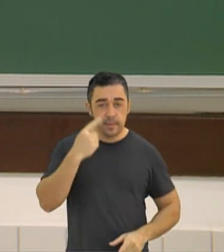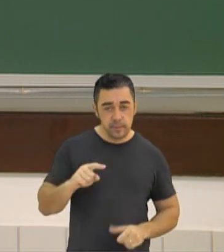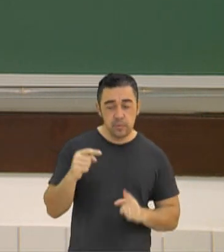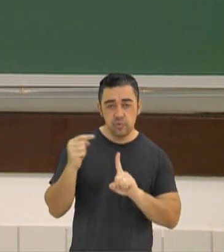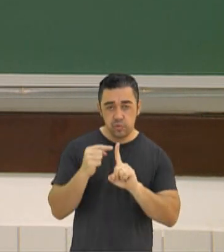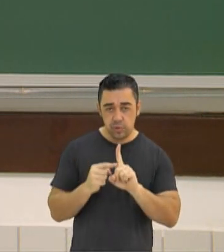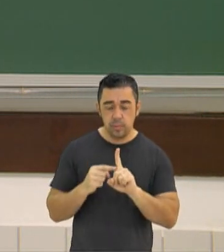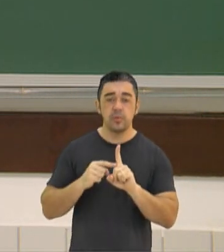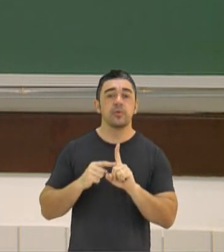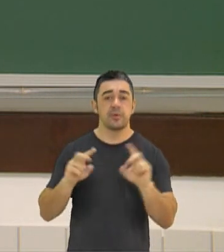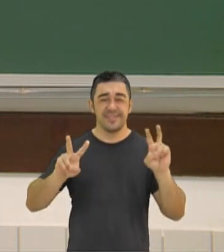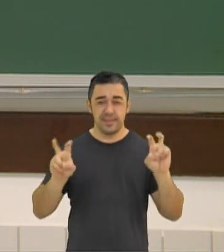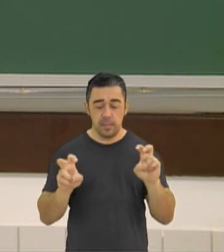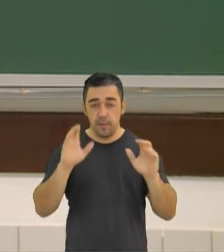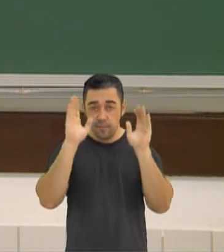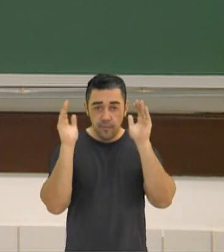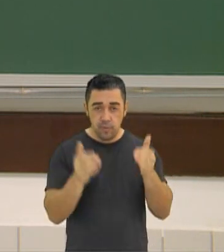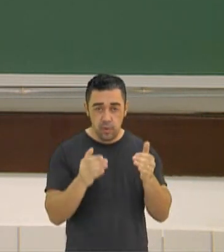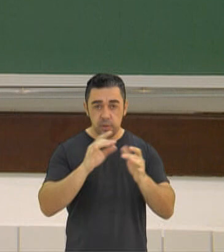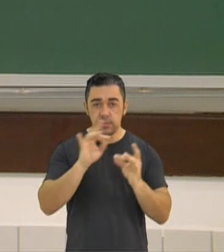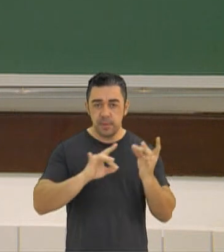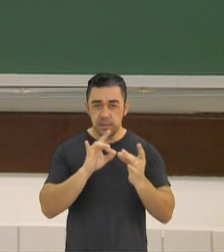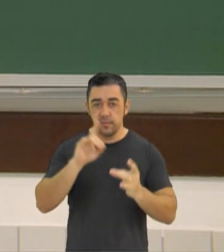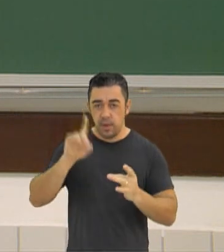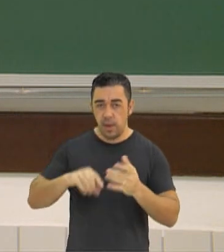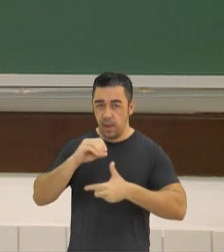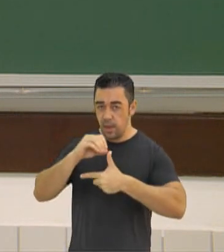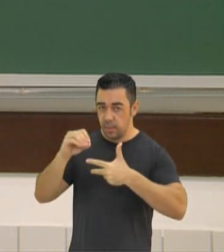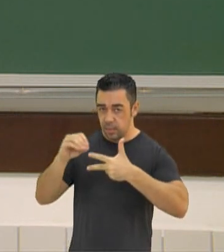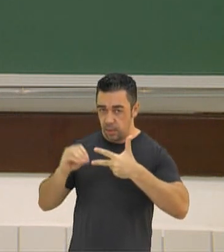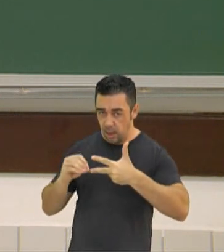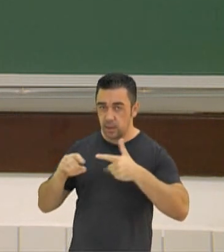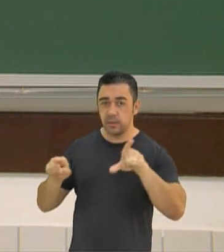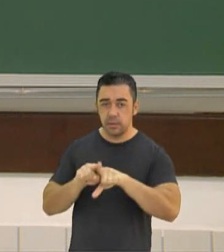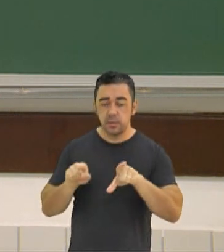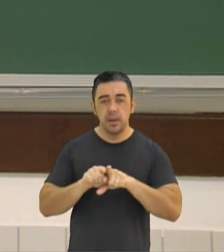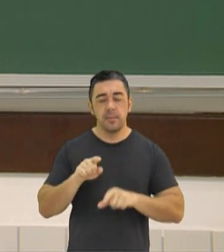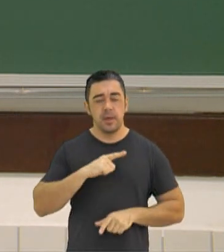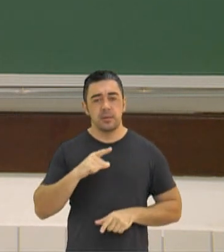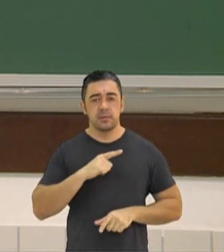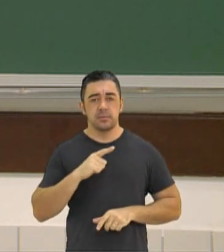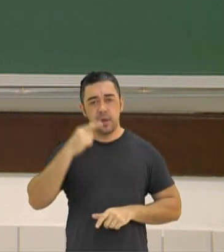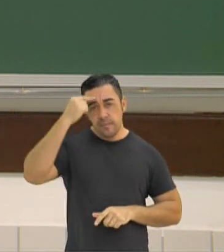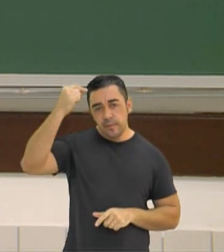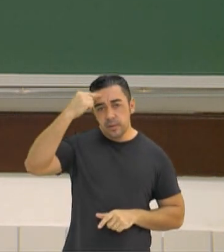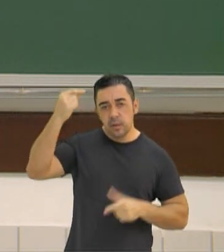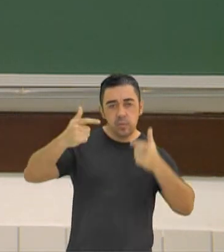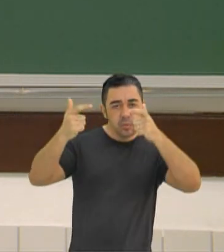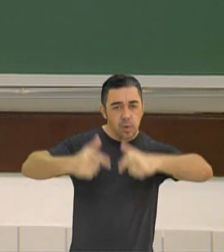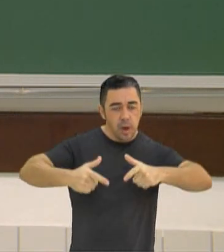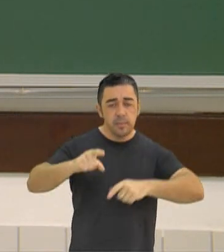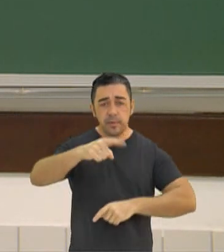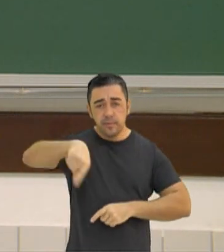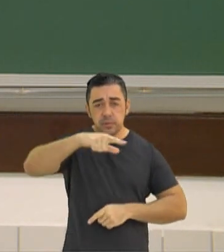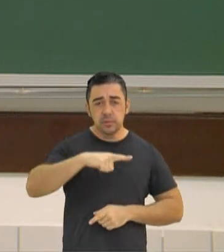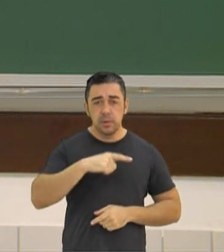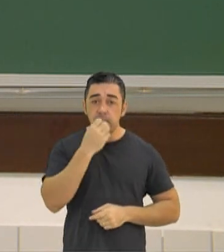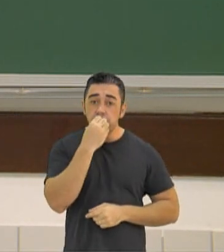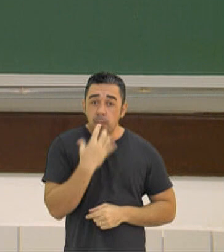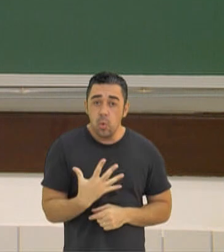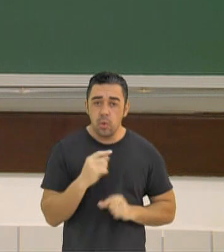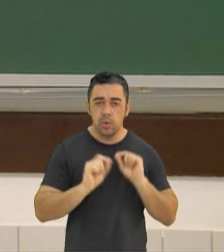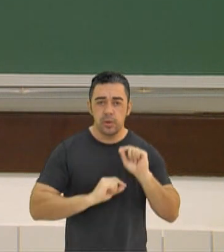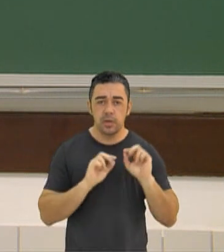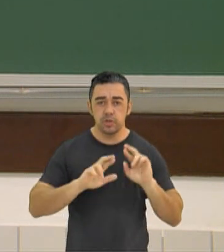tipos de temática focando principalmente Enem e as universidades locais, para que você tenha uma boa amplitude